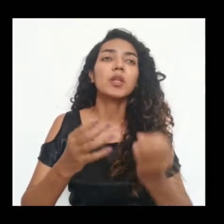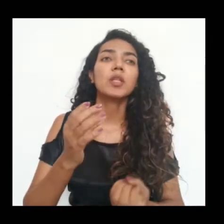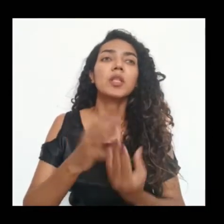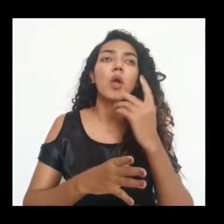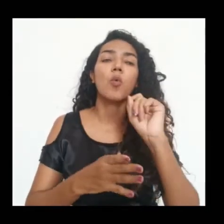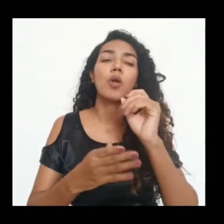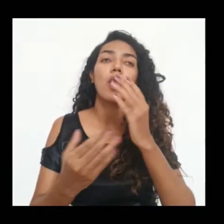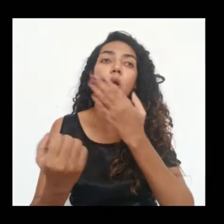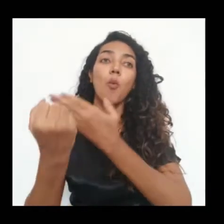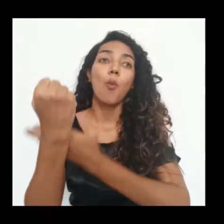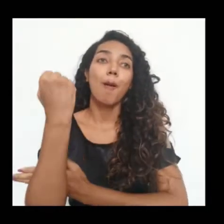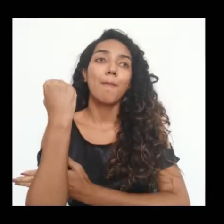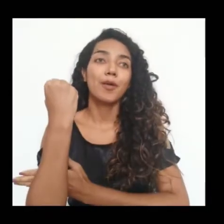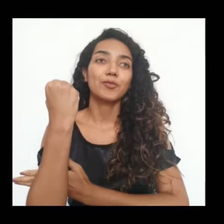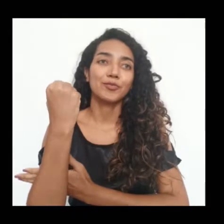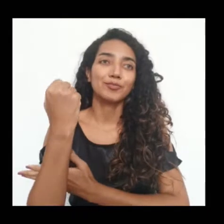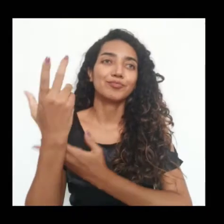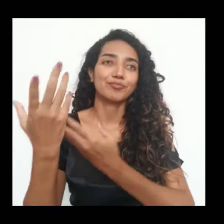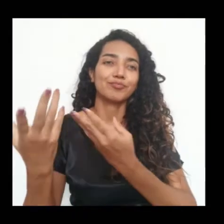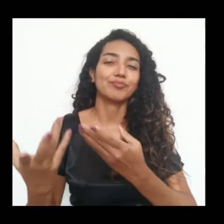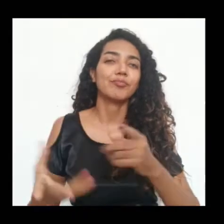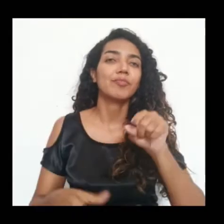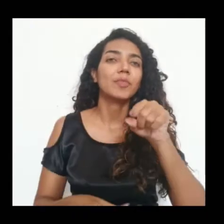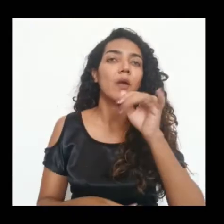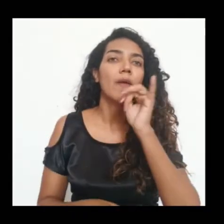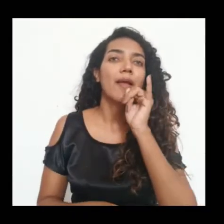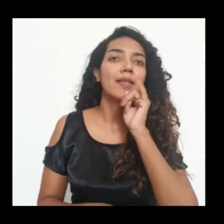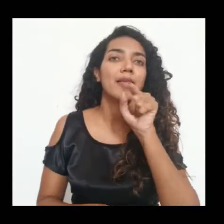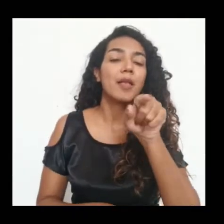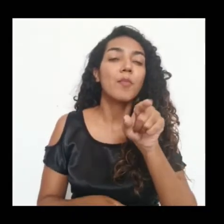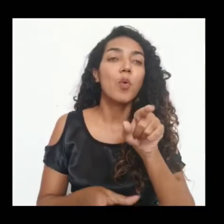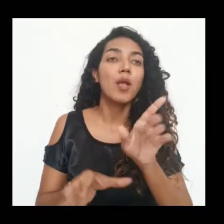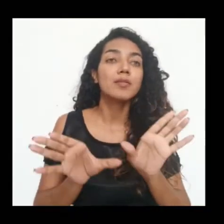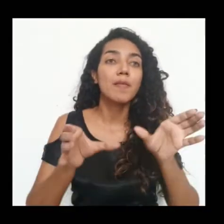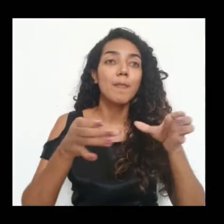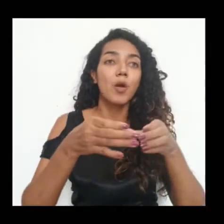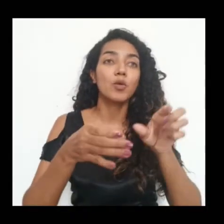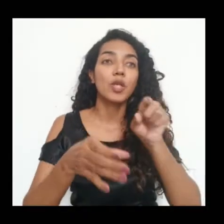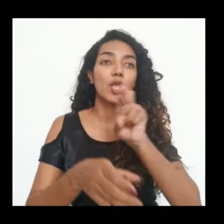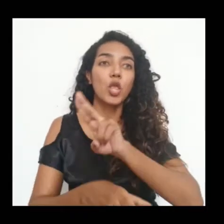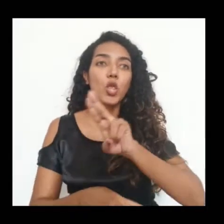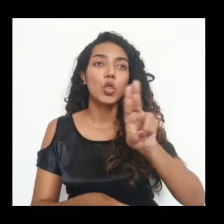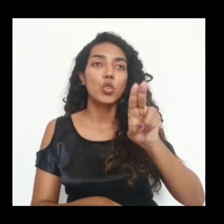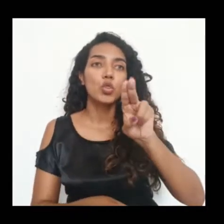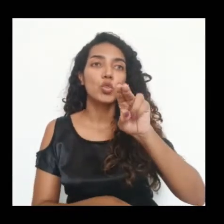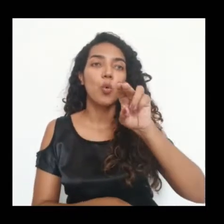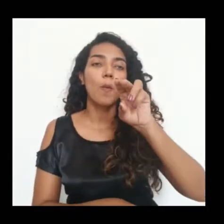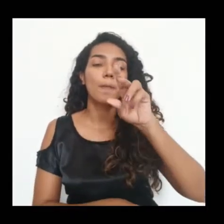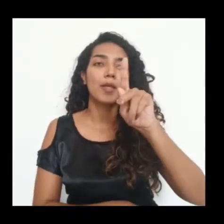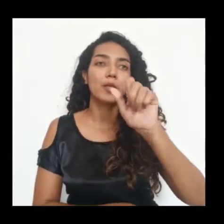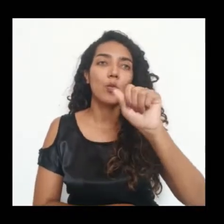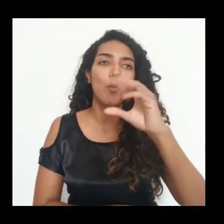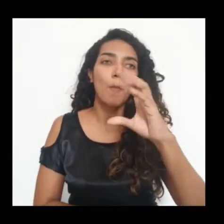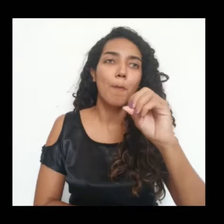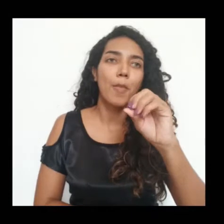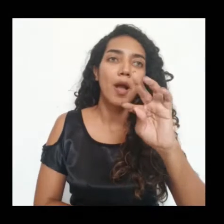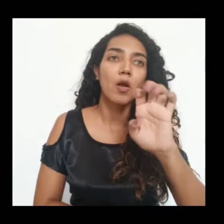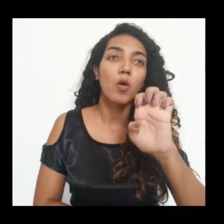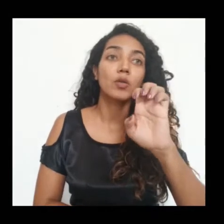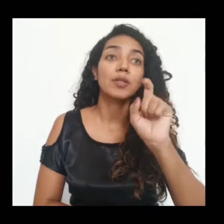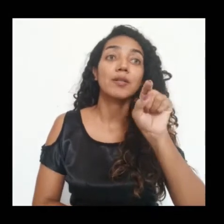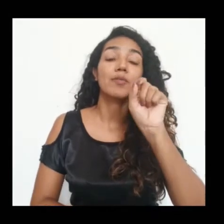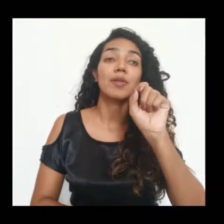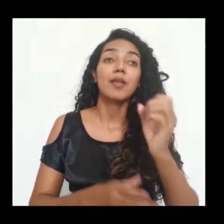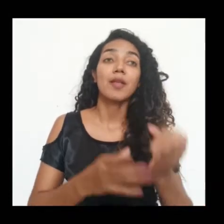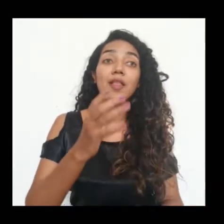de arquivos. Então, por exemplo, esse pacote aqui, nome do pacote, ele vai gerar um diretório chamado